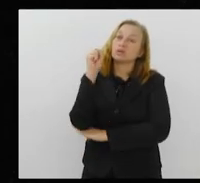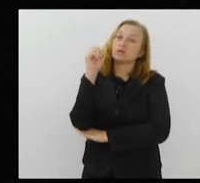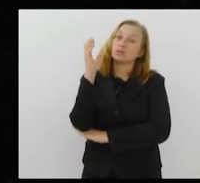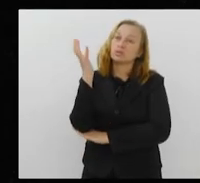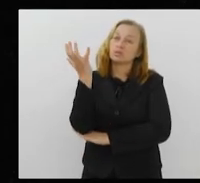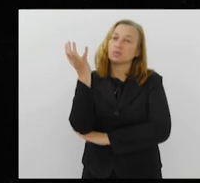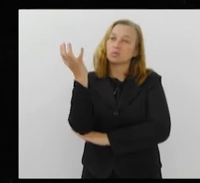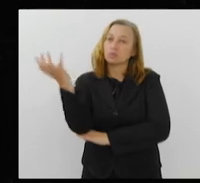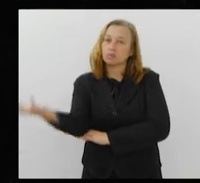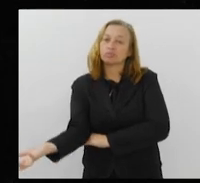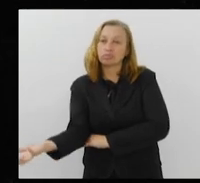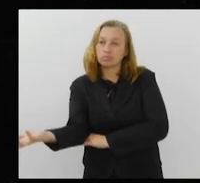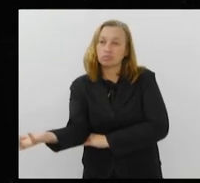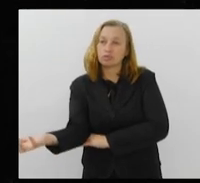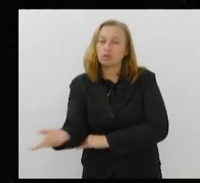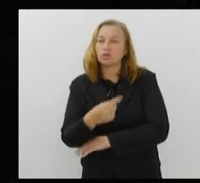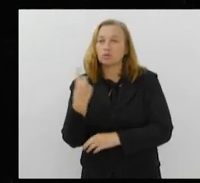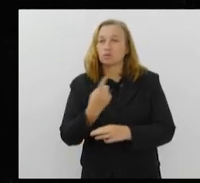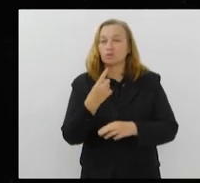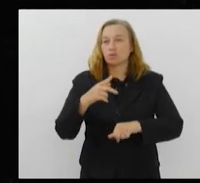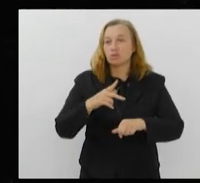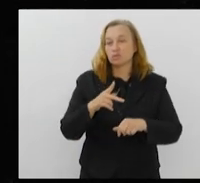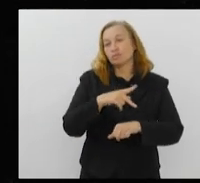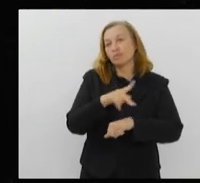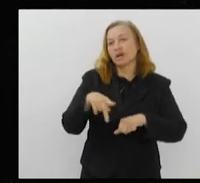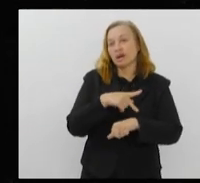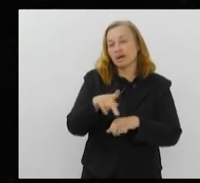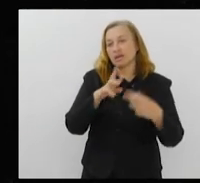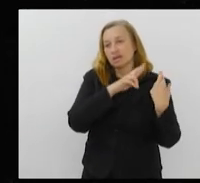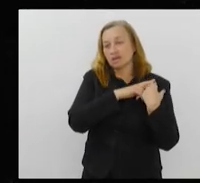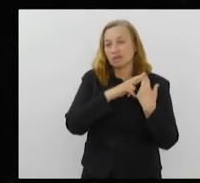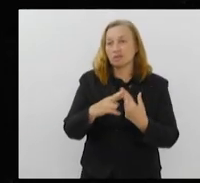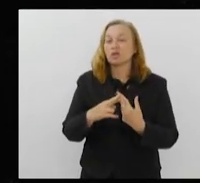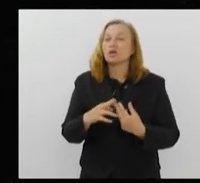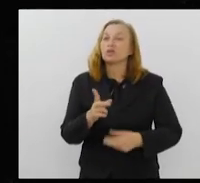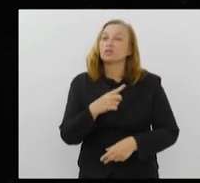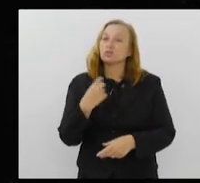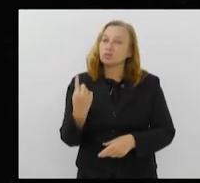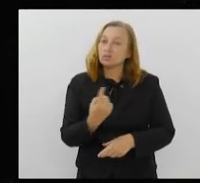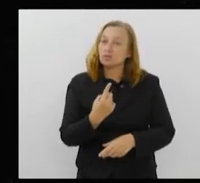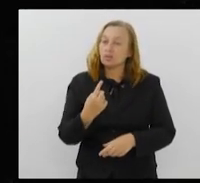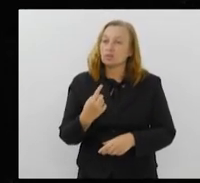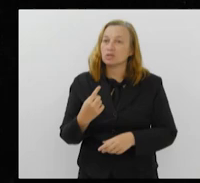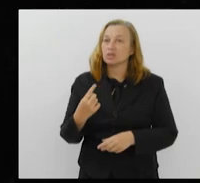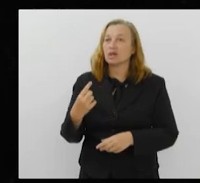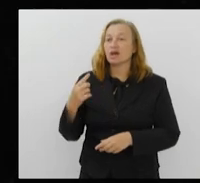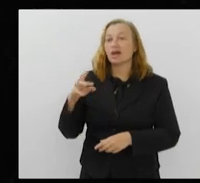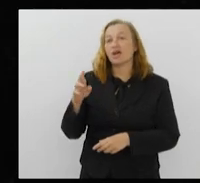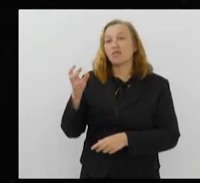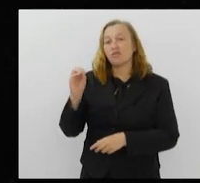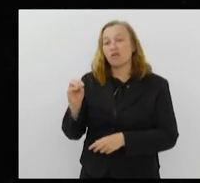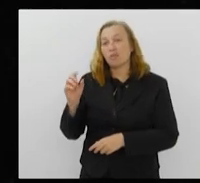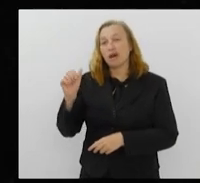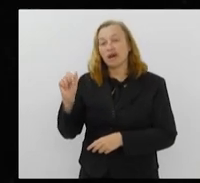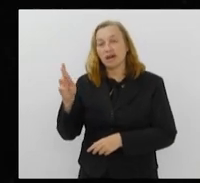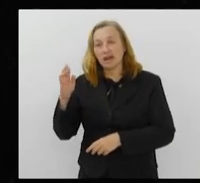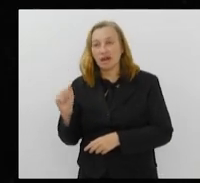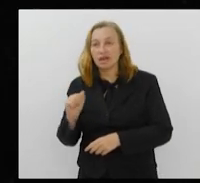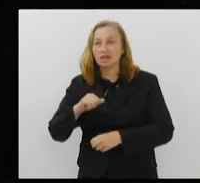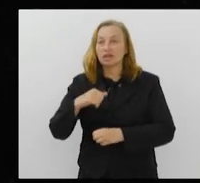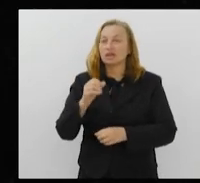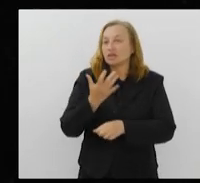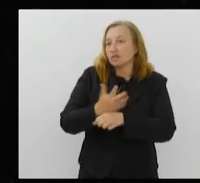país. Nos nossos assentamentos da reforma agrária, possuem práticas sustentáveis